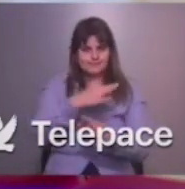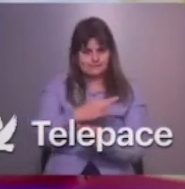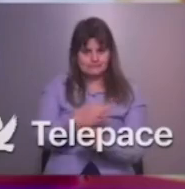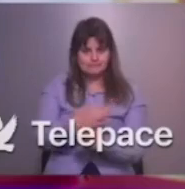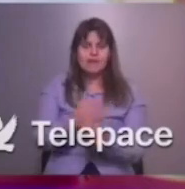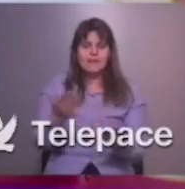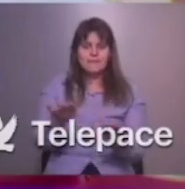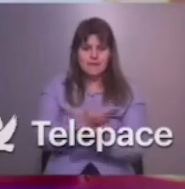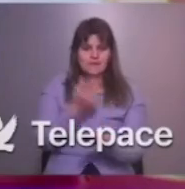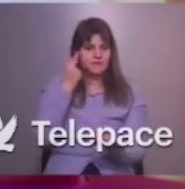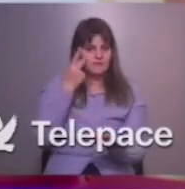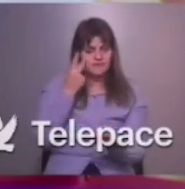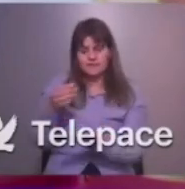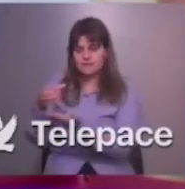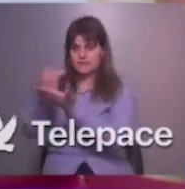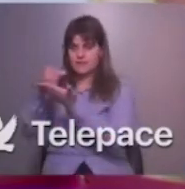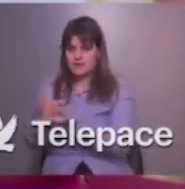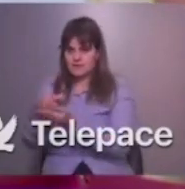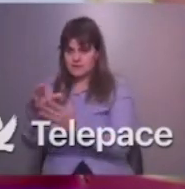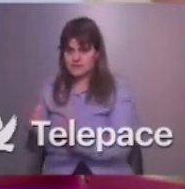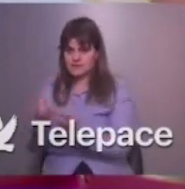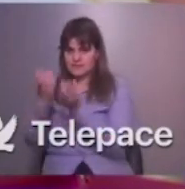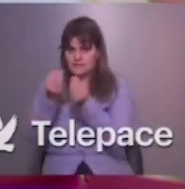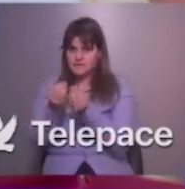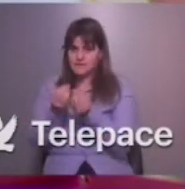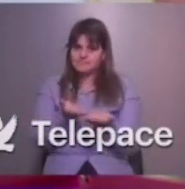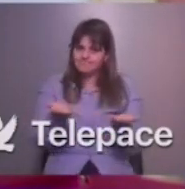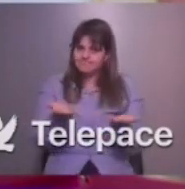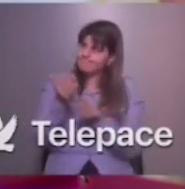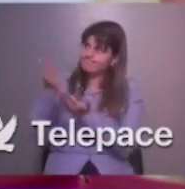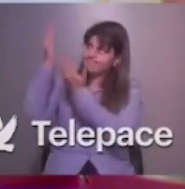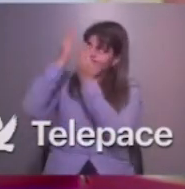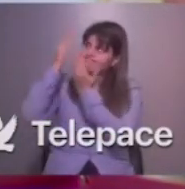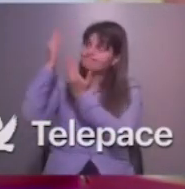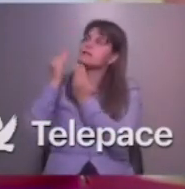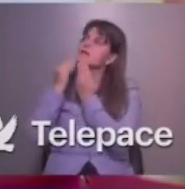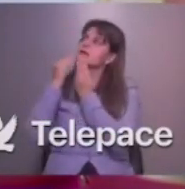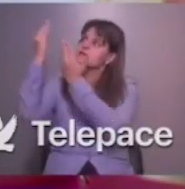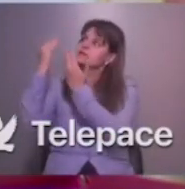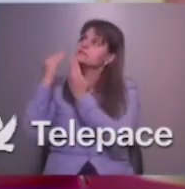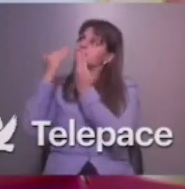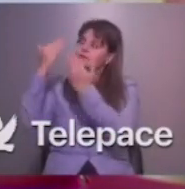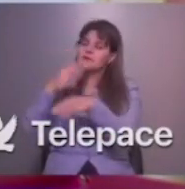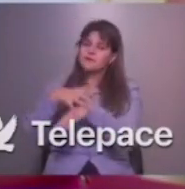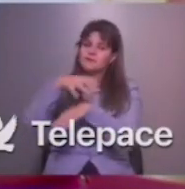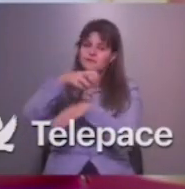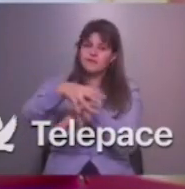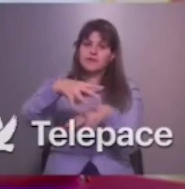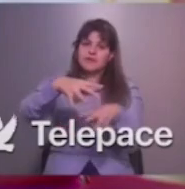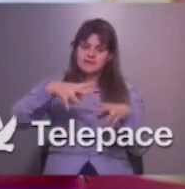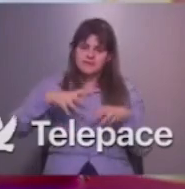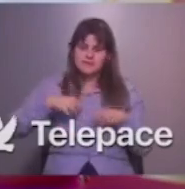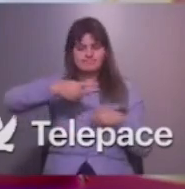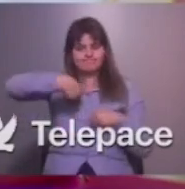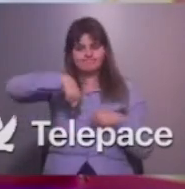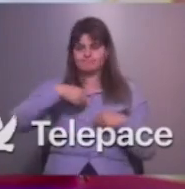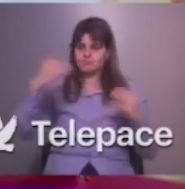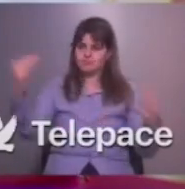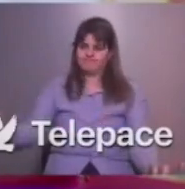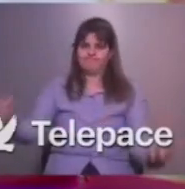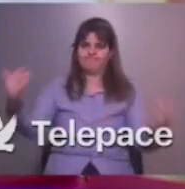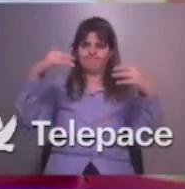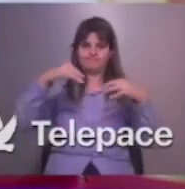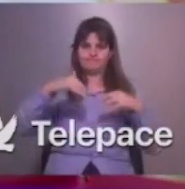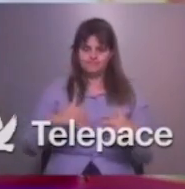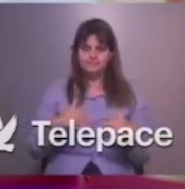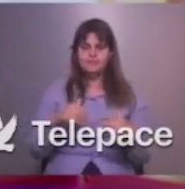et calicem salutis offerimus. Gratias agentes quia nos dignos